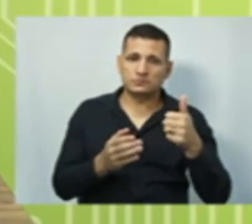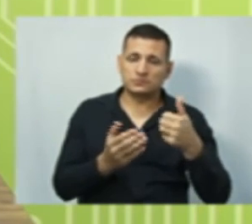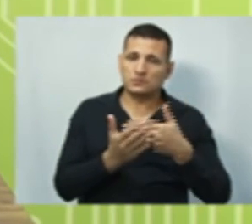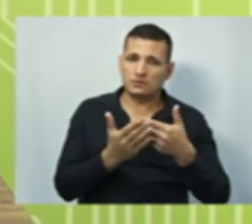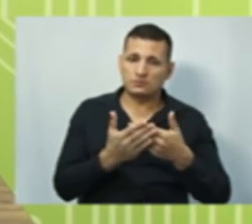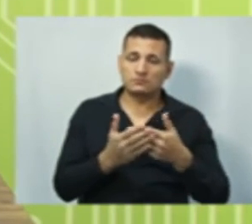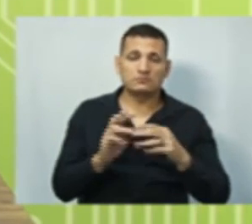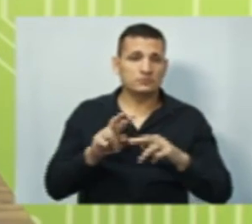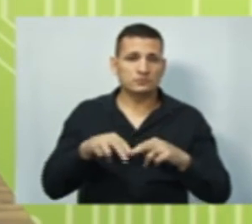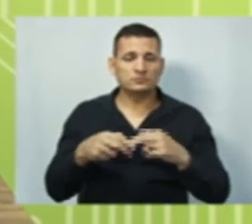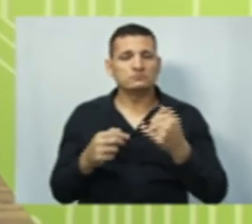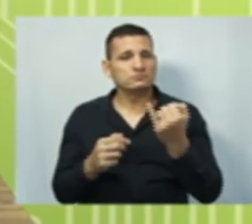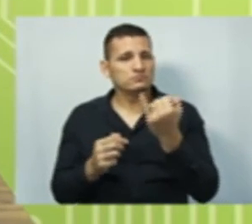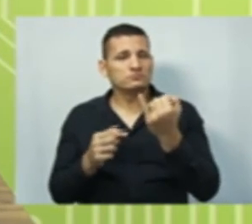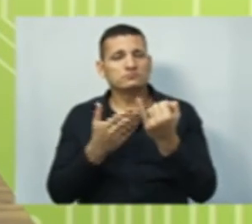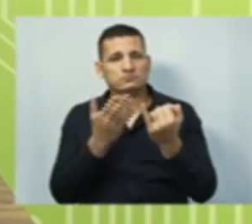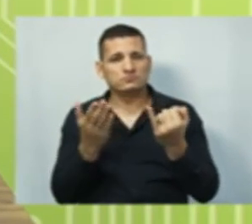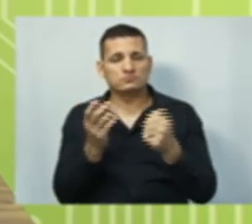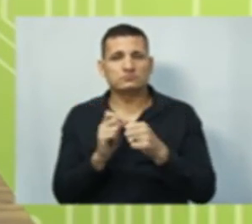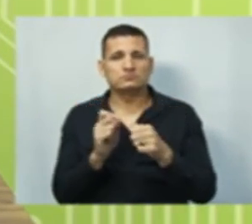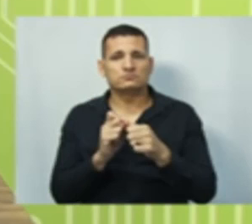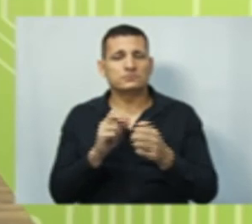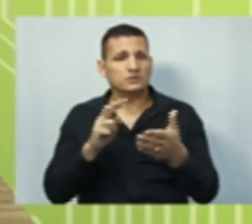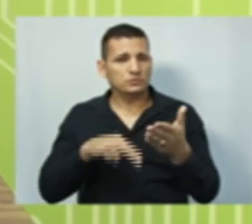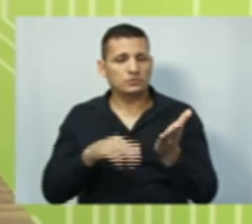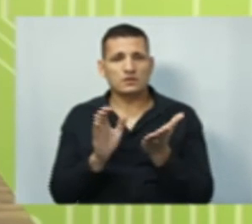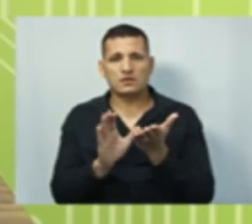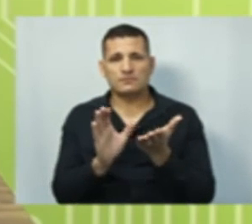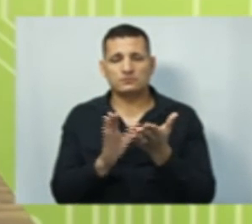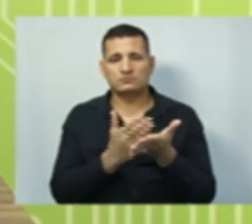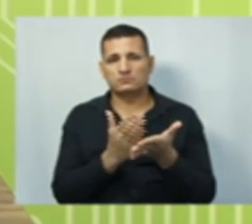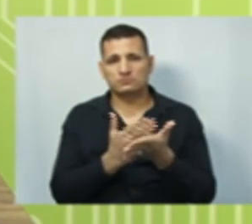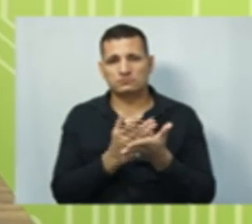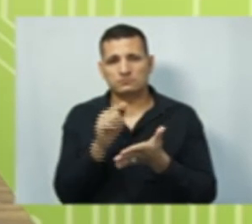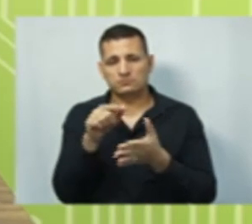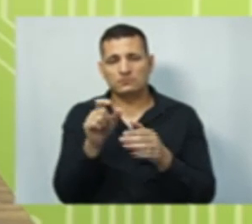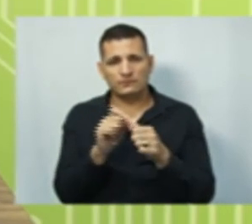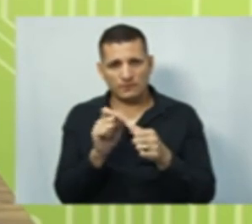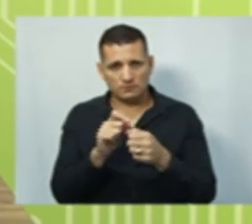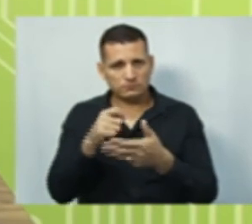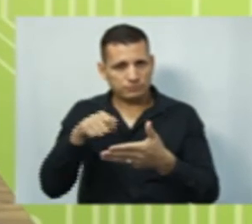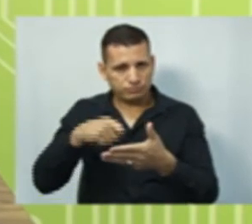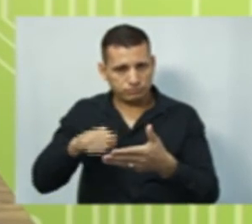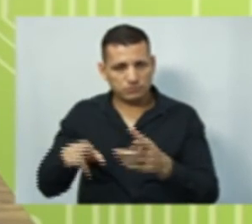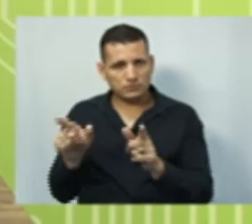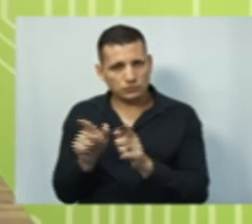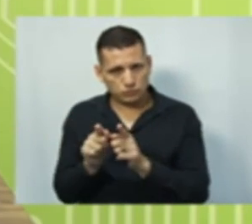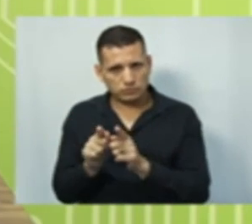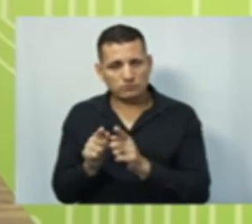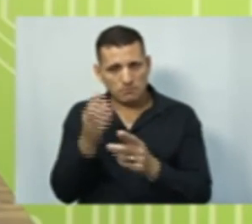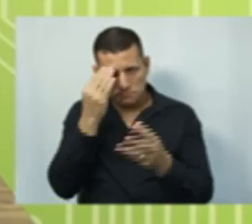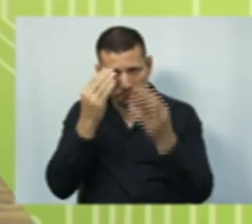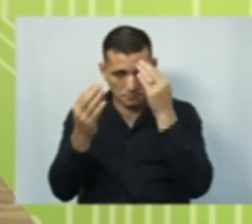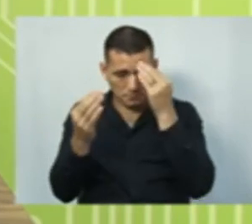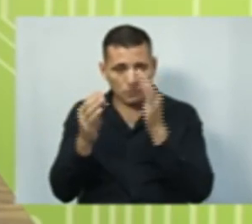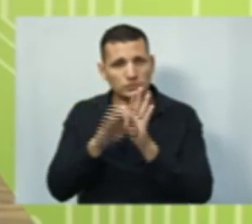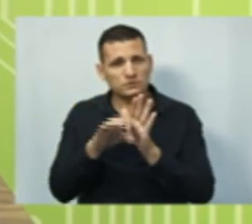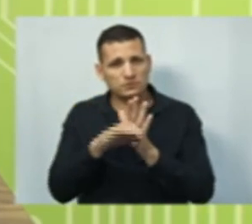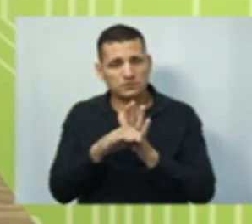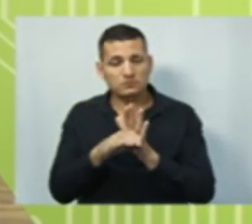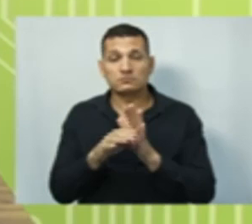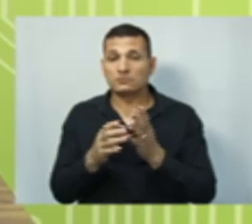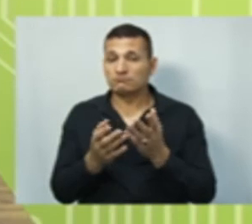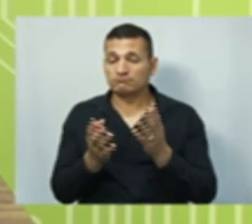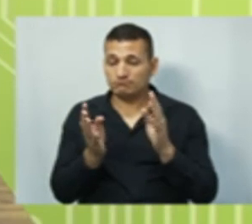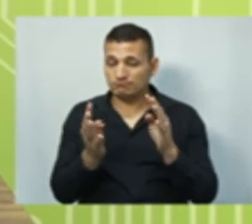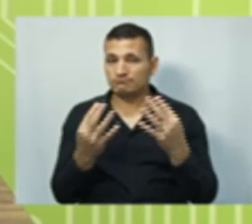importante que você faça a leitura do nosso capítulo de livro, que você faça esse resumo para fixar esses conceitos, que você preste muita atenção nessas 2